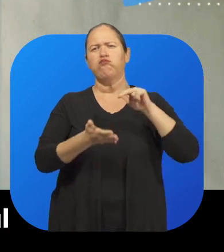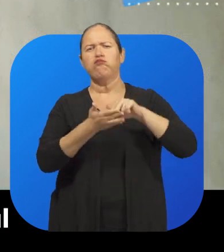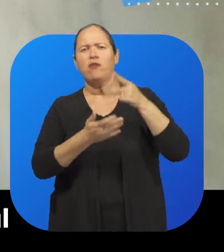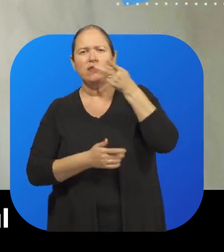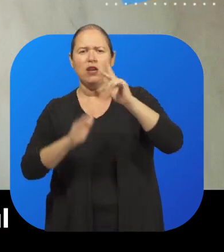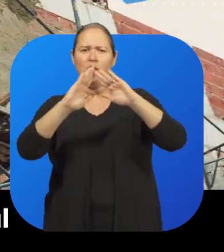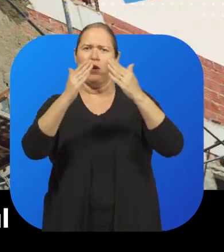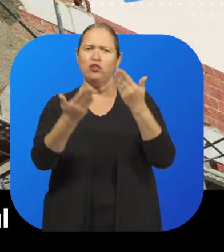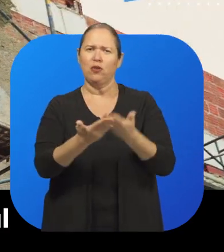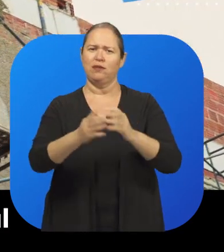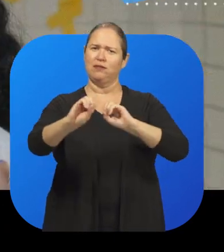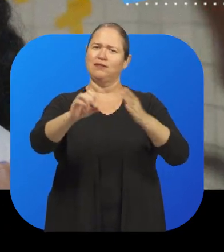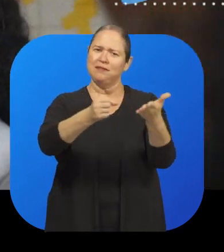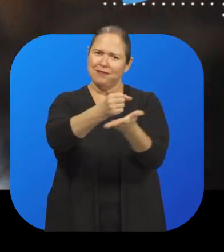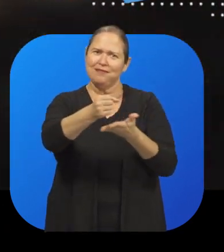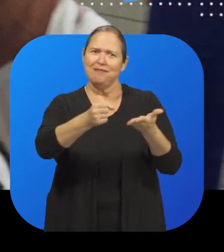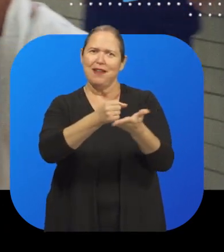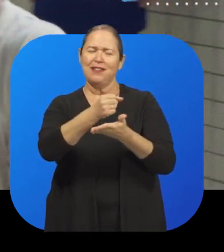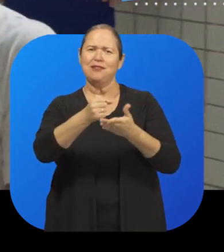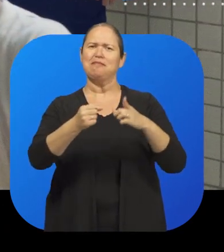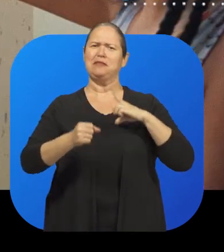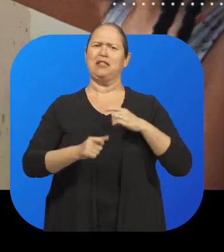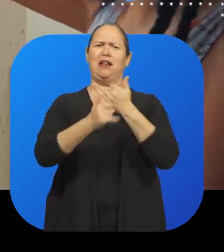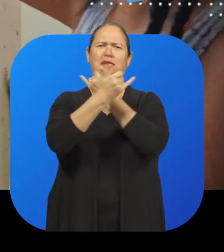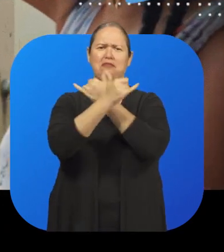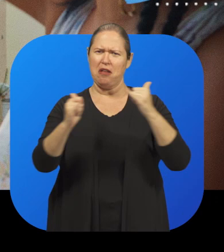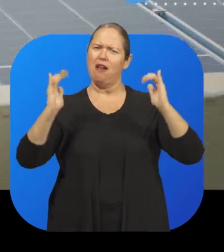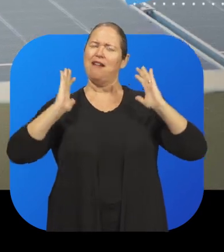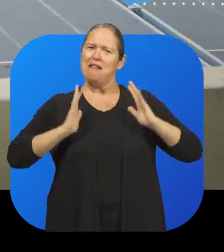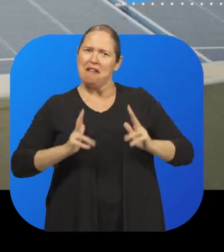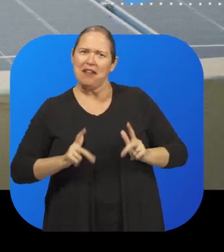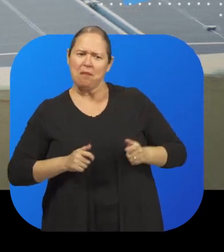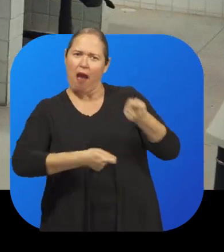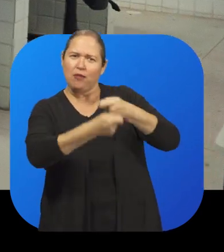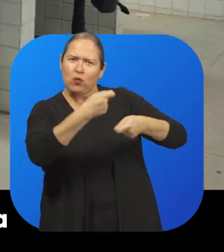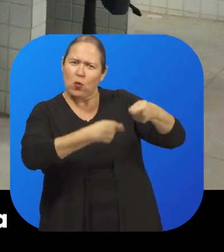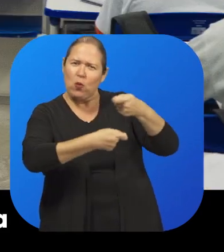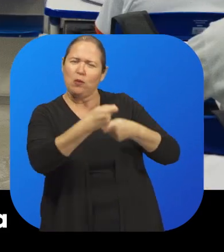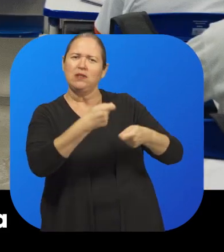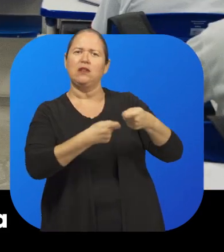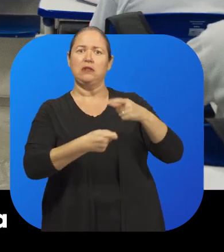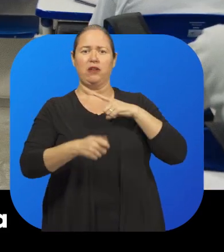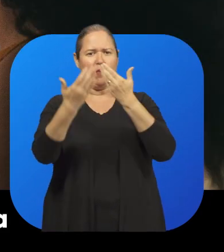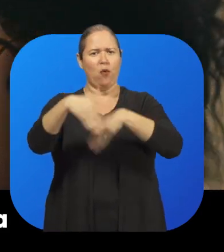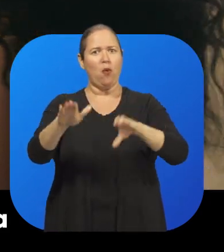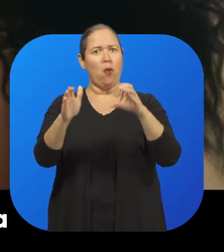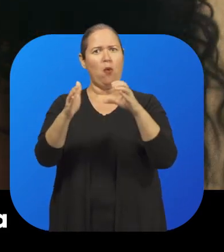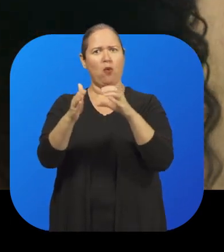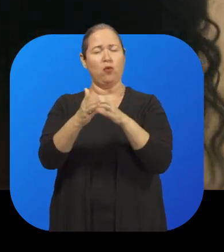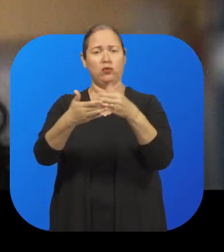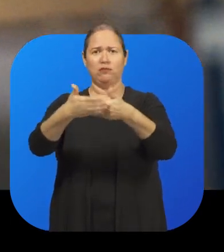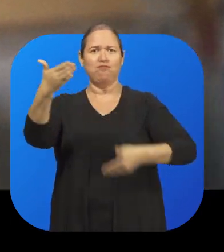Eu visitei uma escola de ensino fundamental da Prefeitura do Recife. Eu vi energia solar gerando economia. Soube que teve o maior concurso